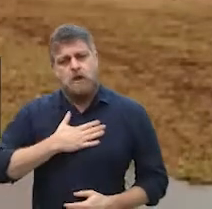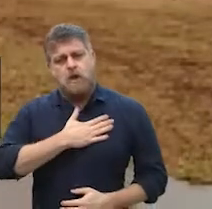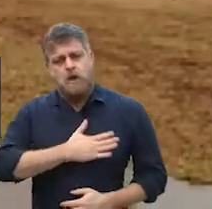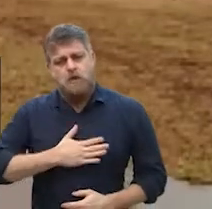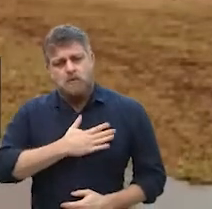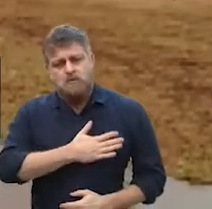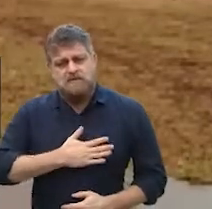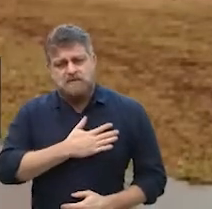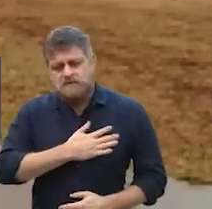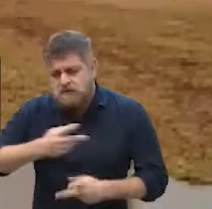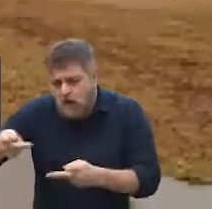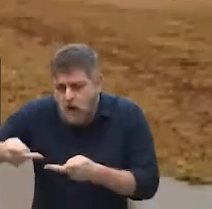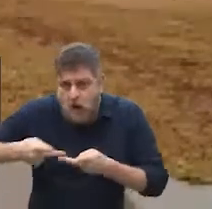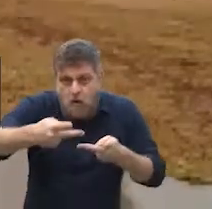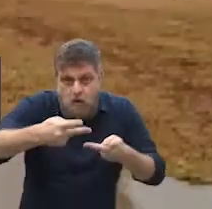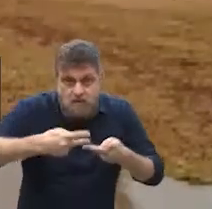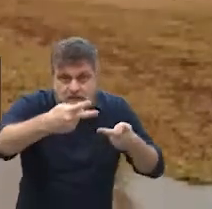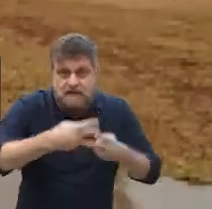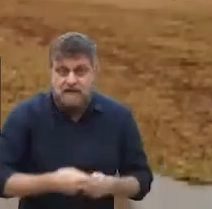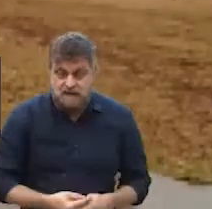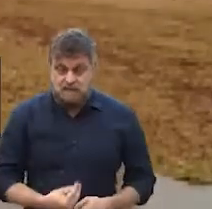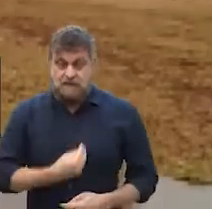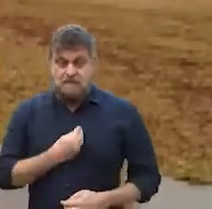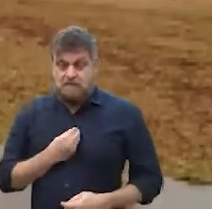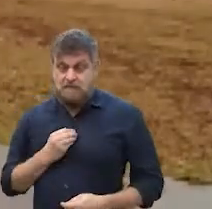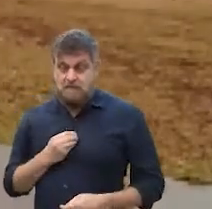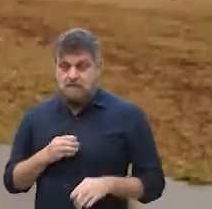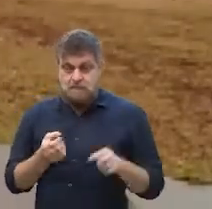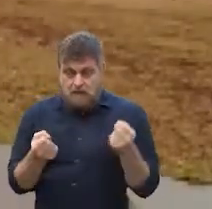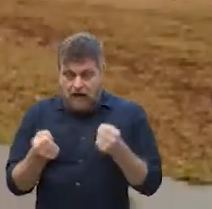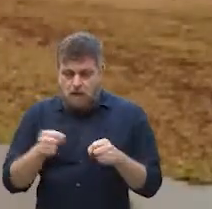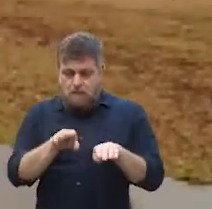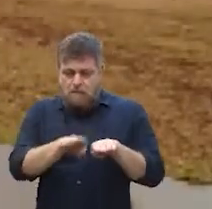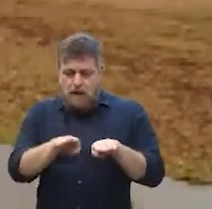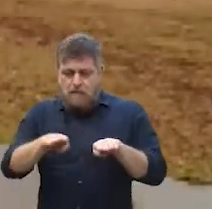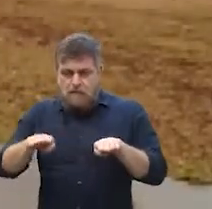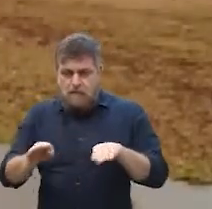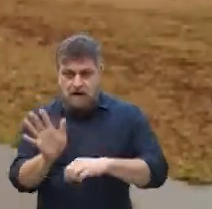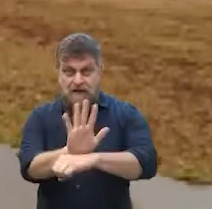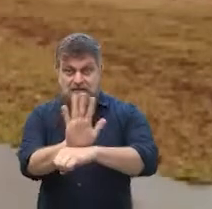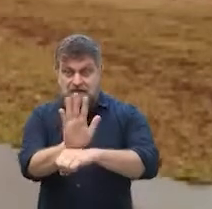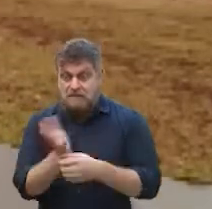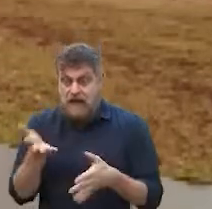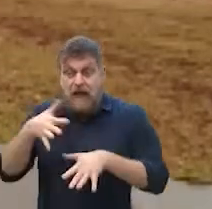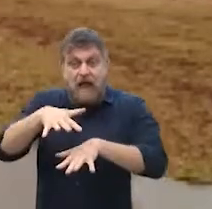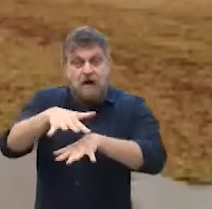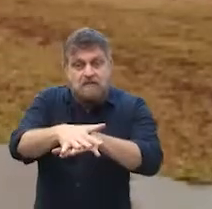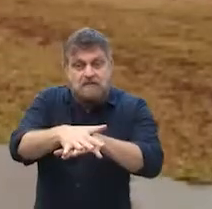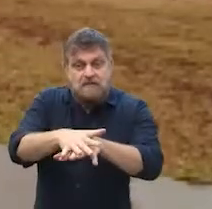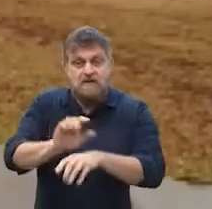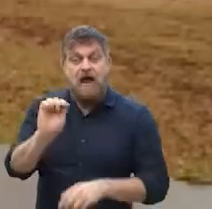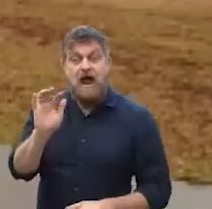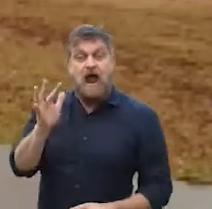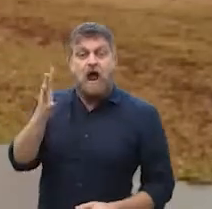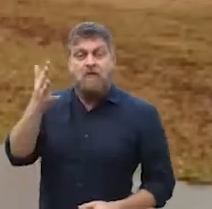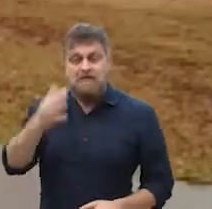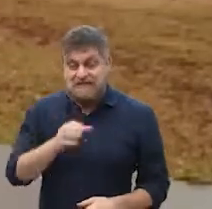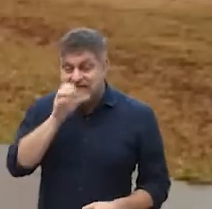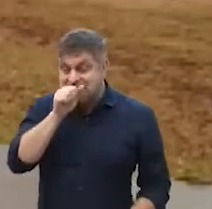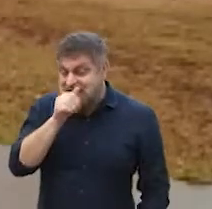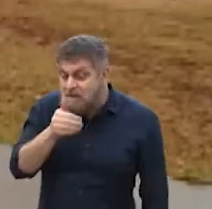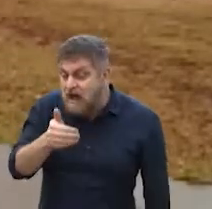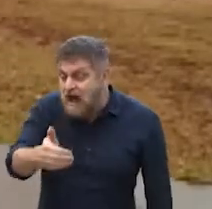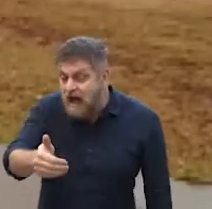de convidá-los para que compareça ao Cine Drive-In, inclusive, que será realizado no